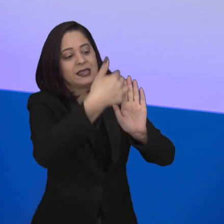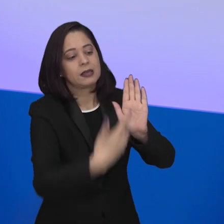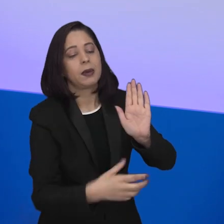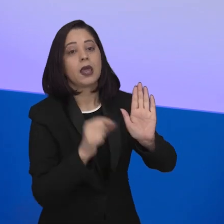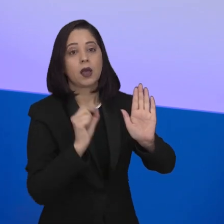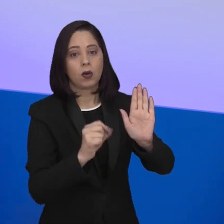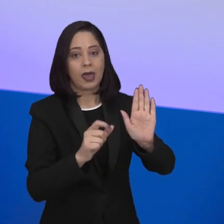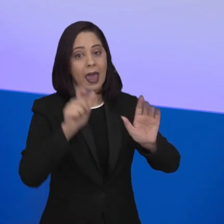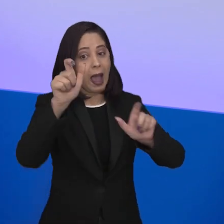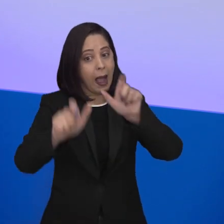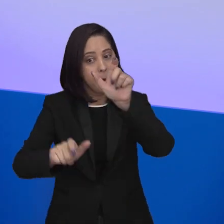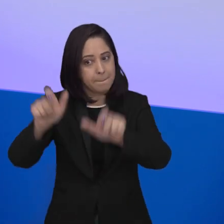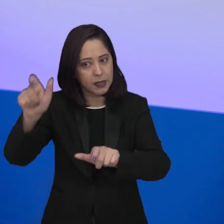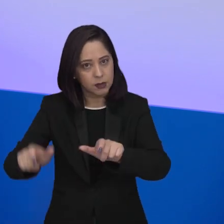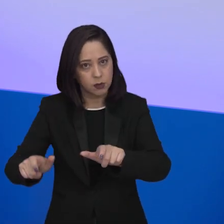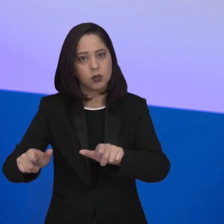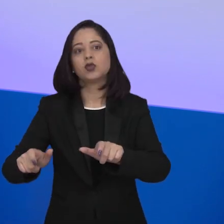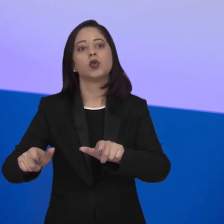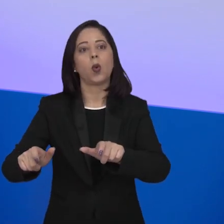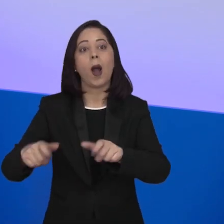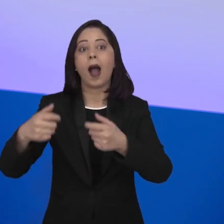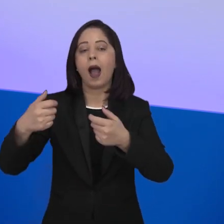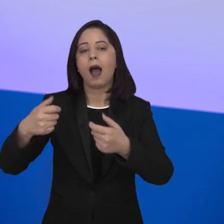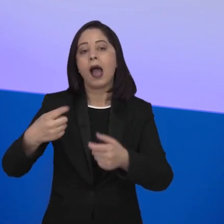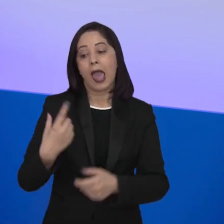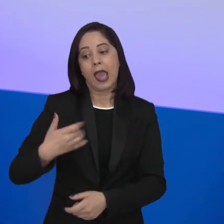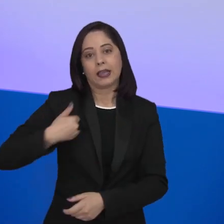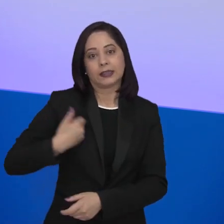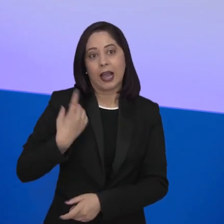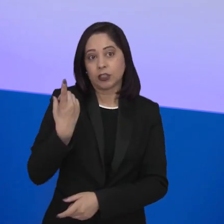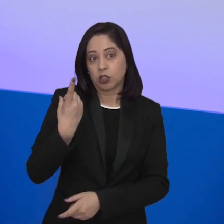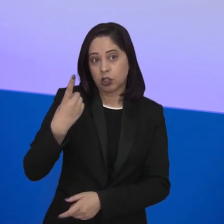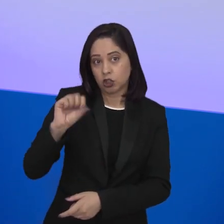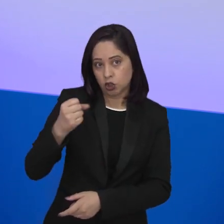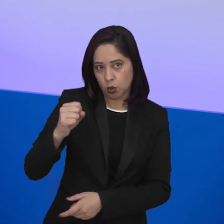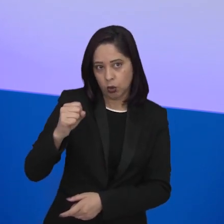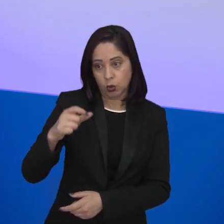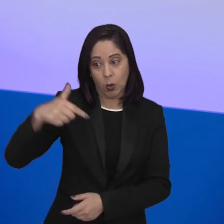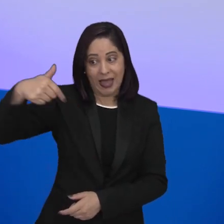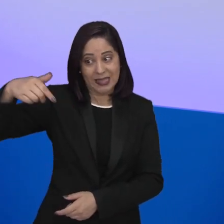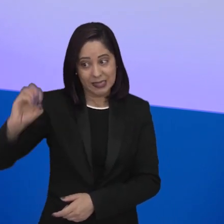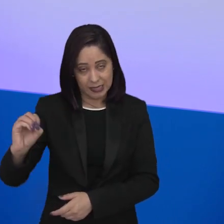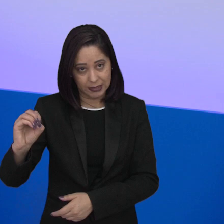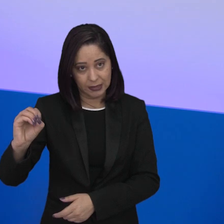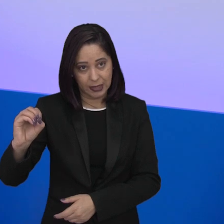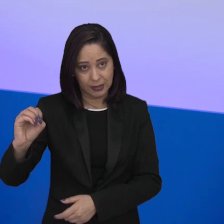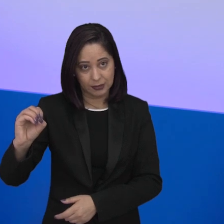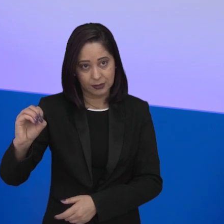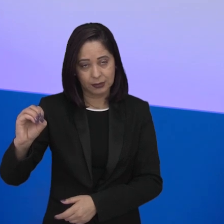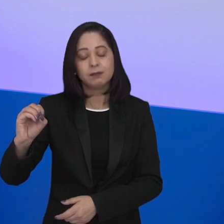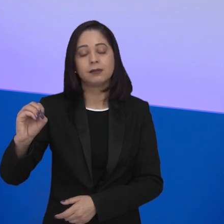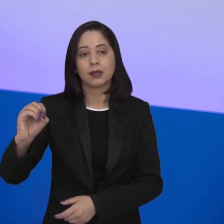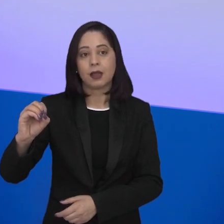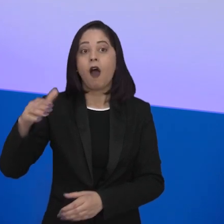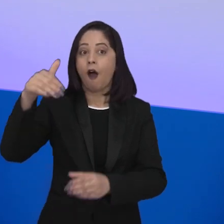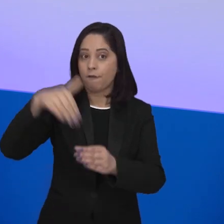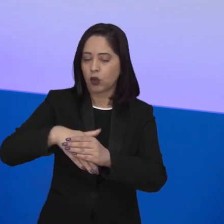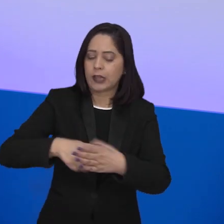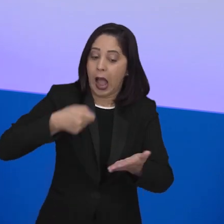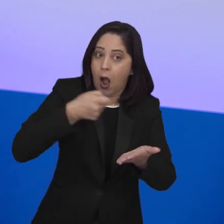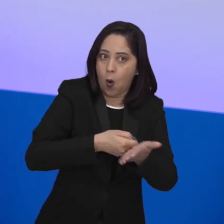obrigatório para os brasileiros alfabetizados que têm entre 18 e 70 anos. E o voto, então, passa a